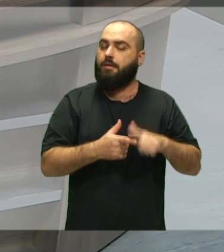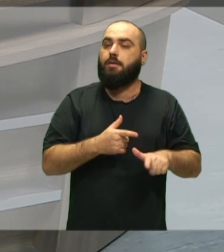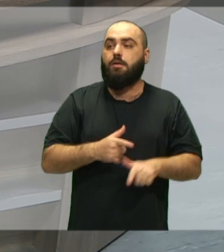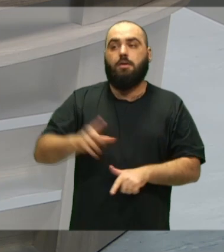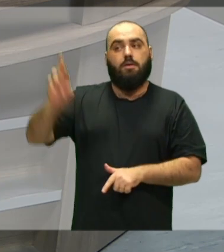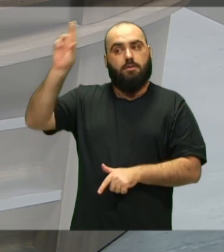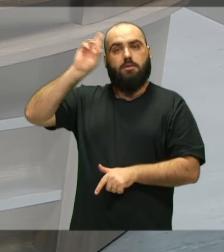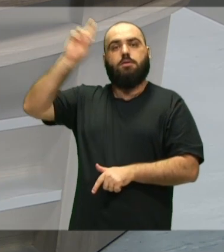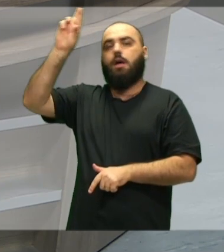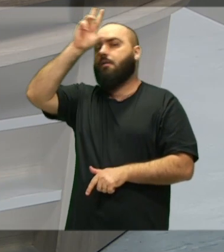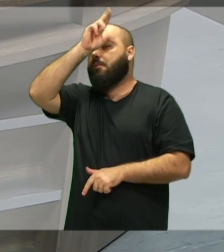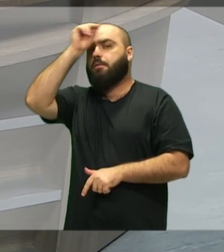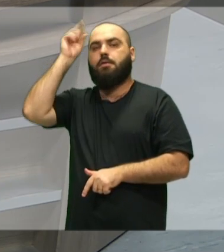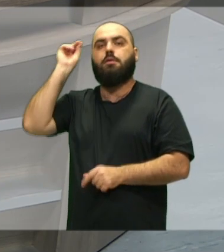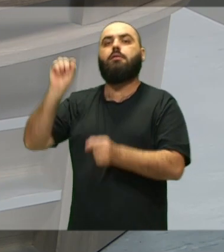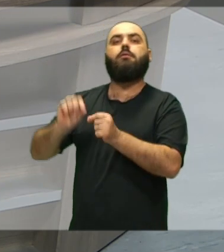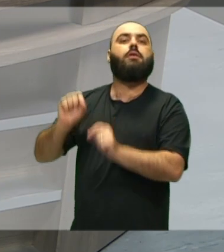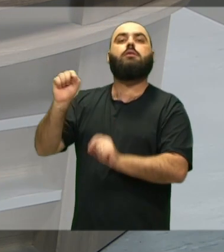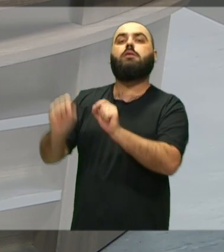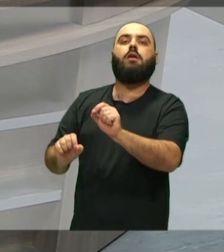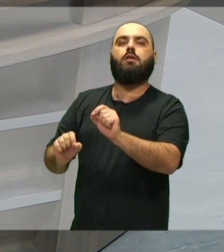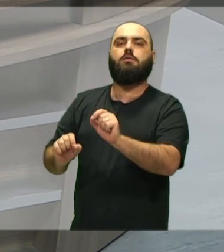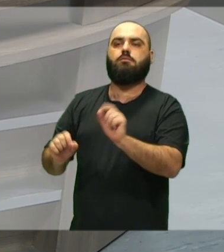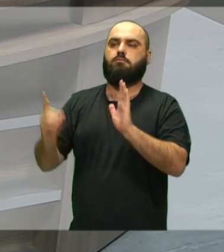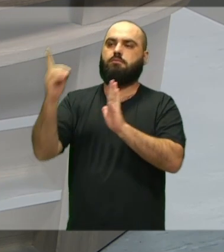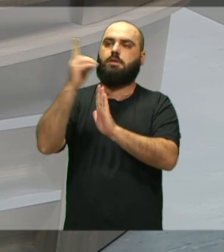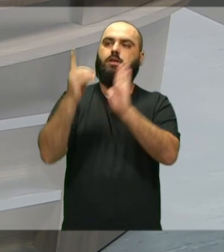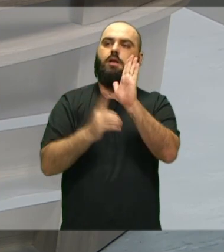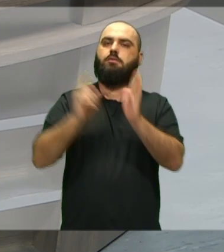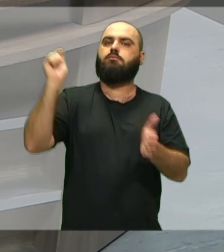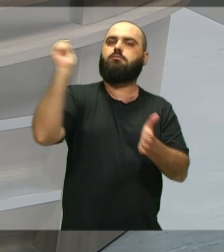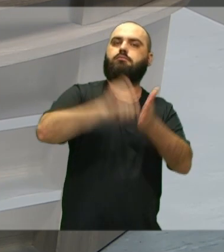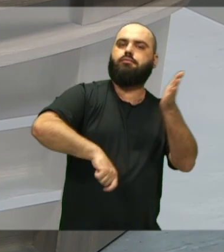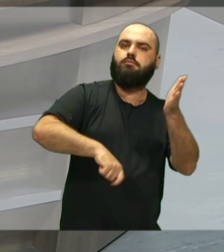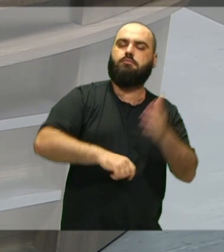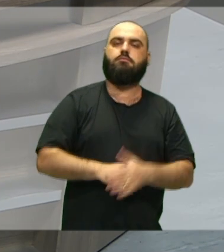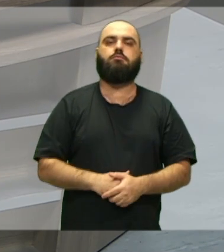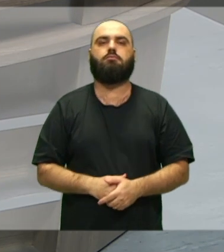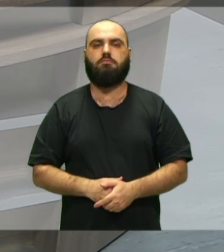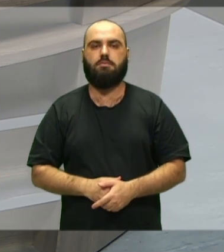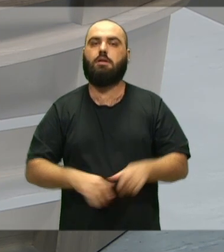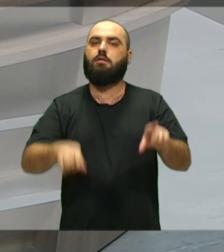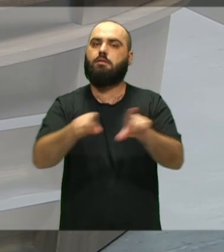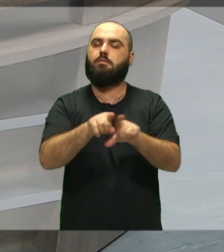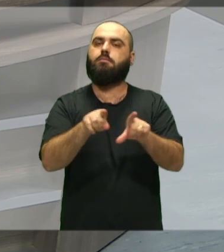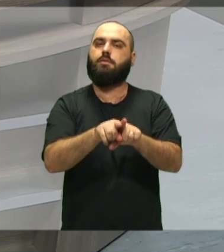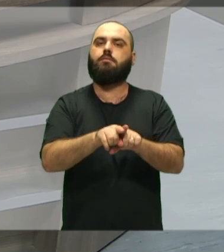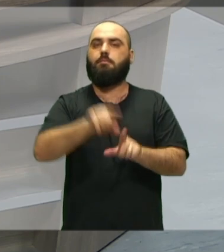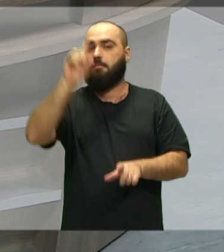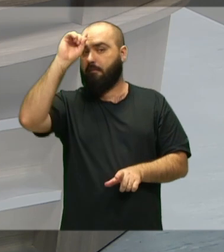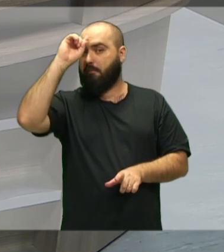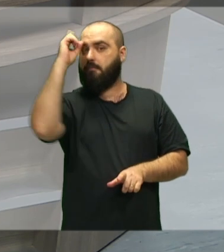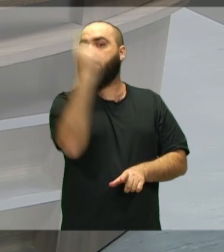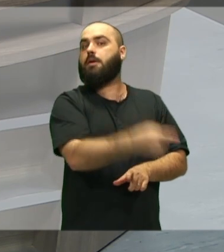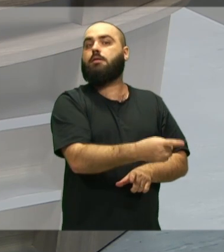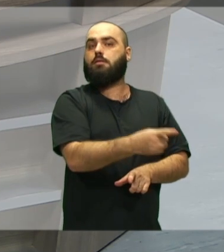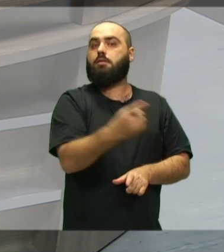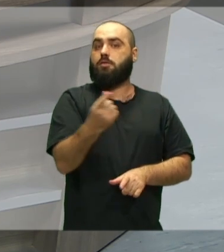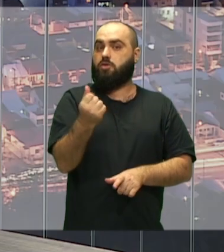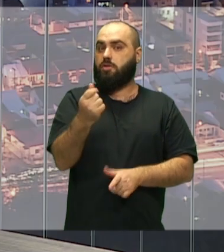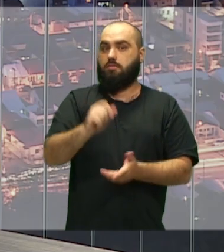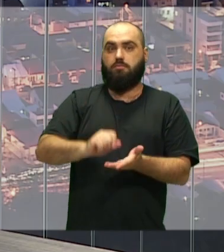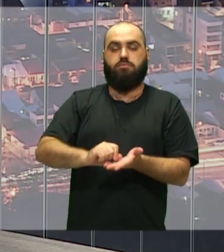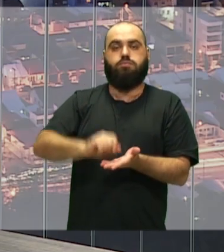chefe do Poder Executivo edita um decreto e, dentre outras providências, estabelece a majoração, ou seja, o aumento,